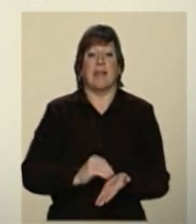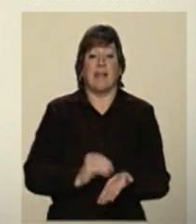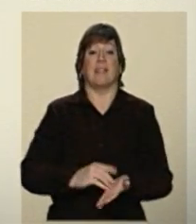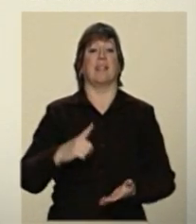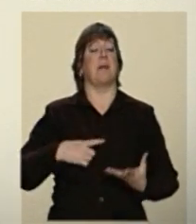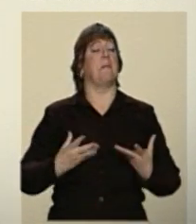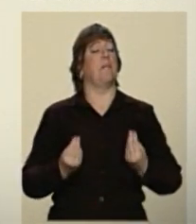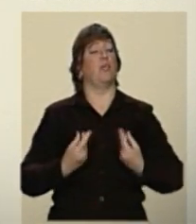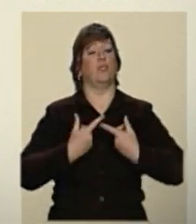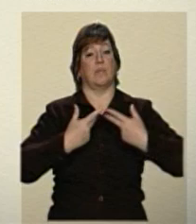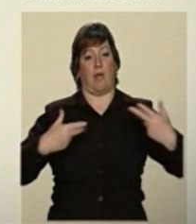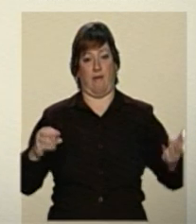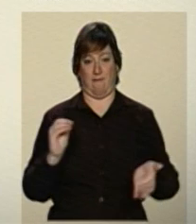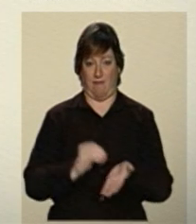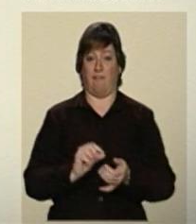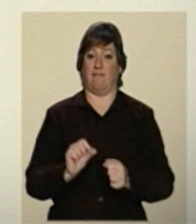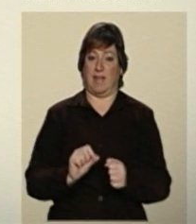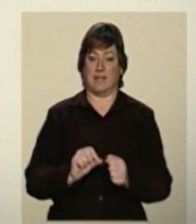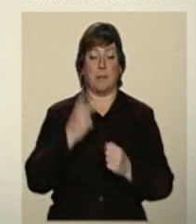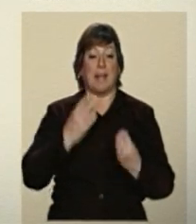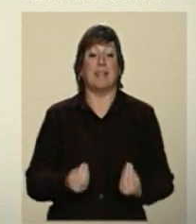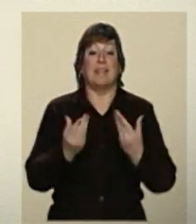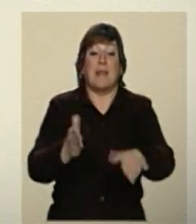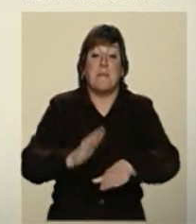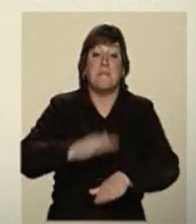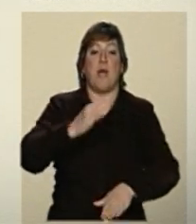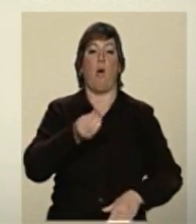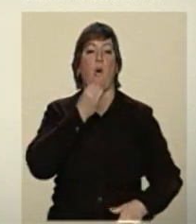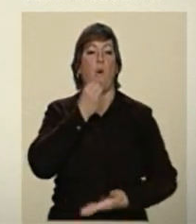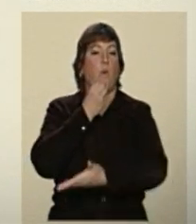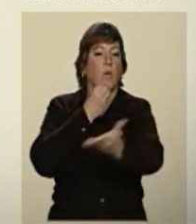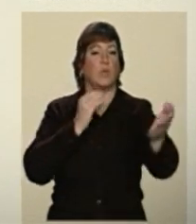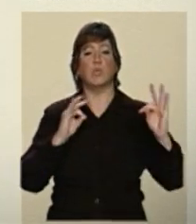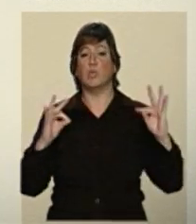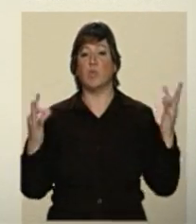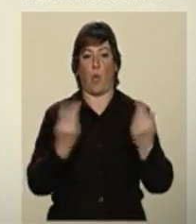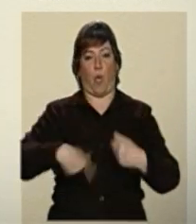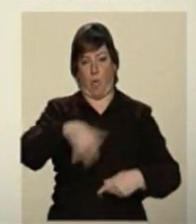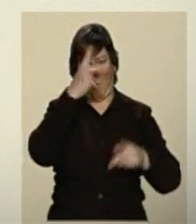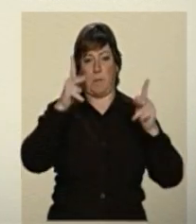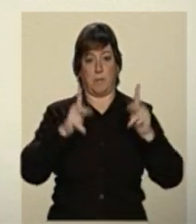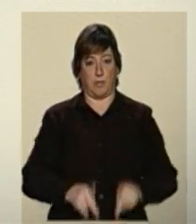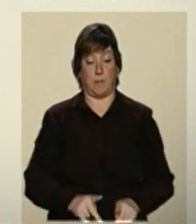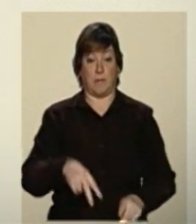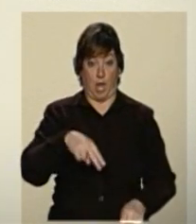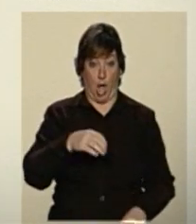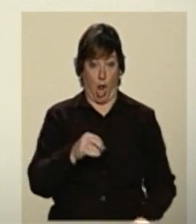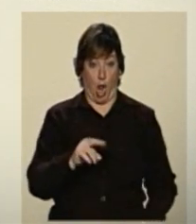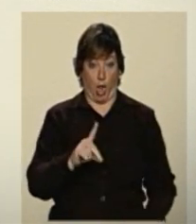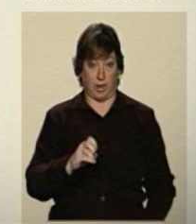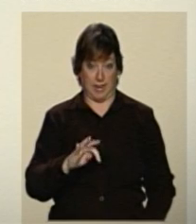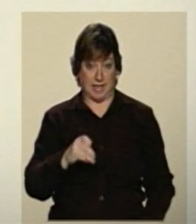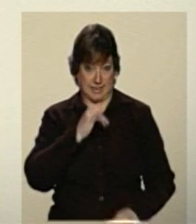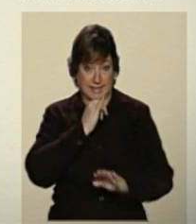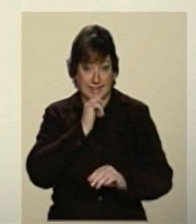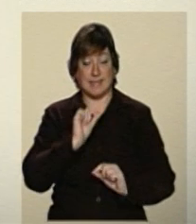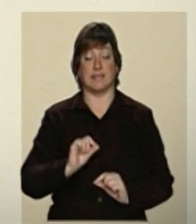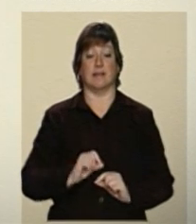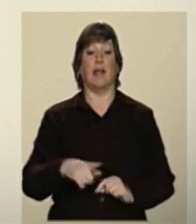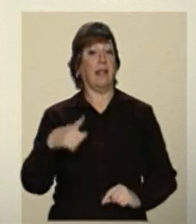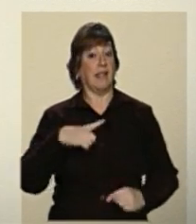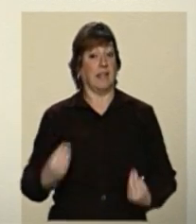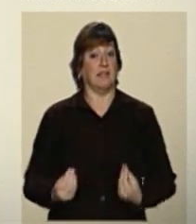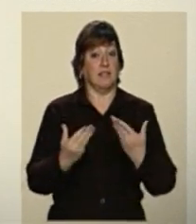muito que fazer para dar mais oportunidades para todo o nosso povo no Nordeste por exemplo estamos